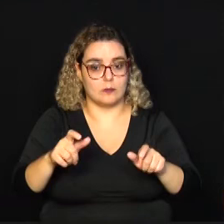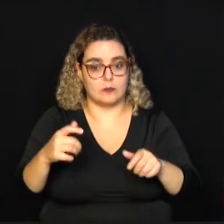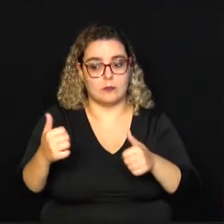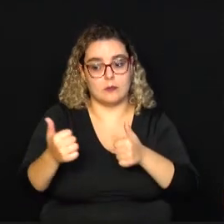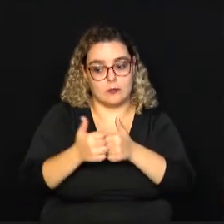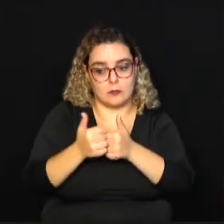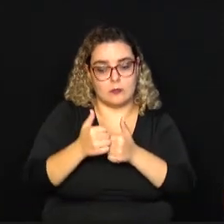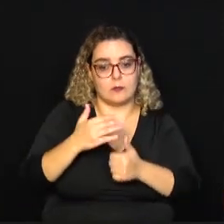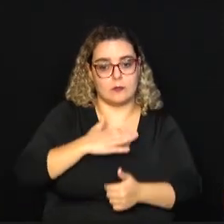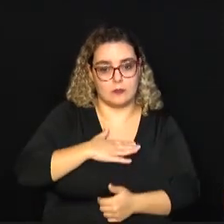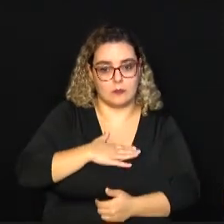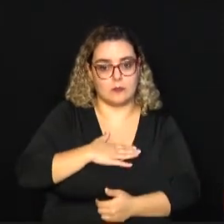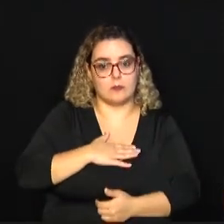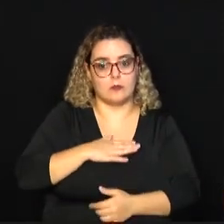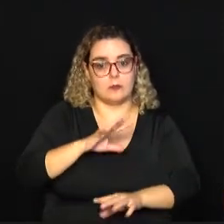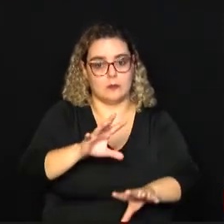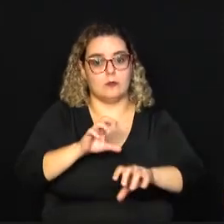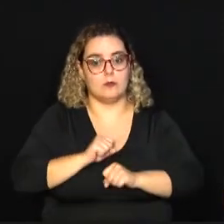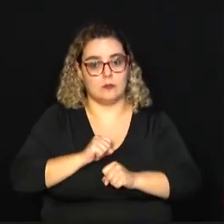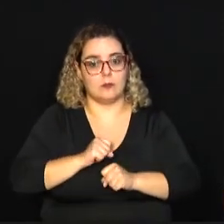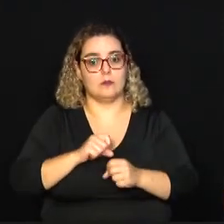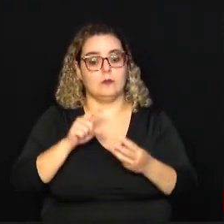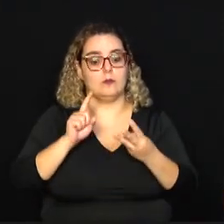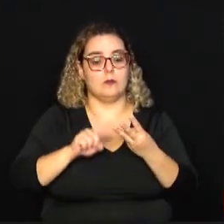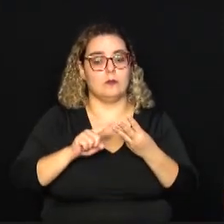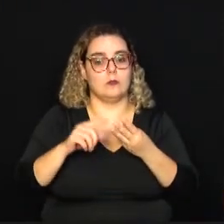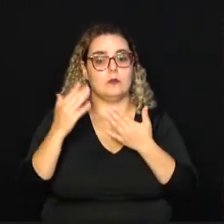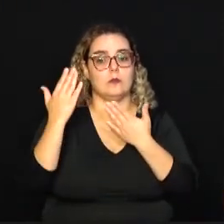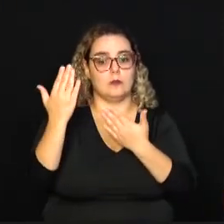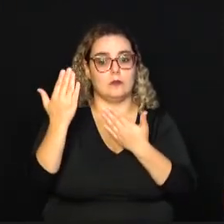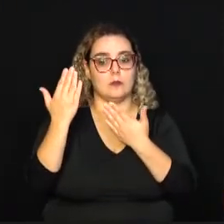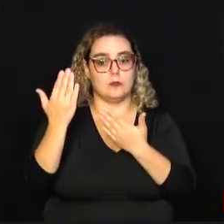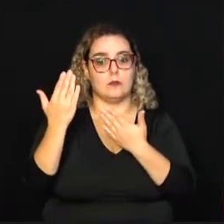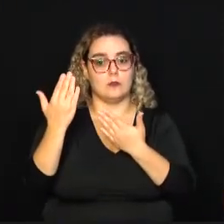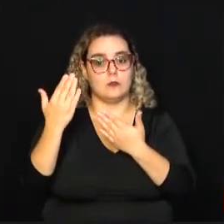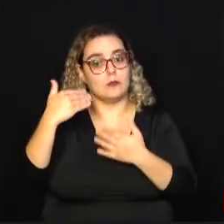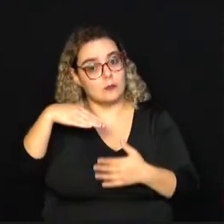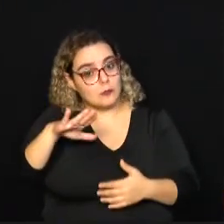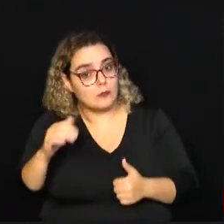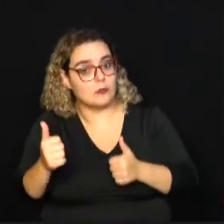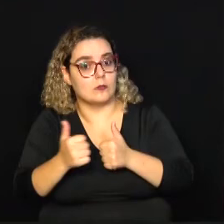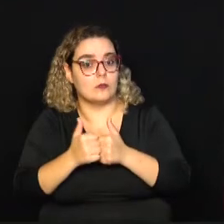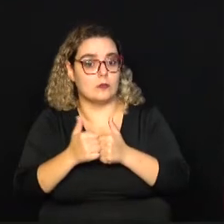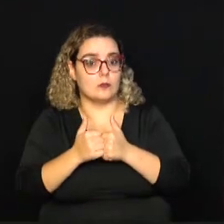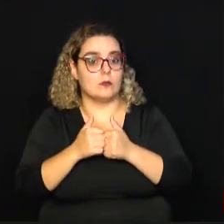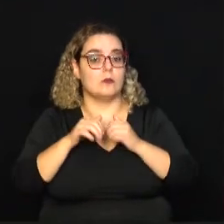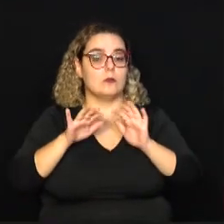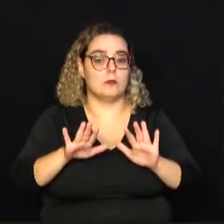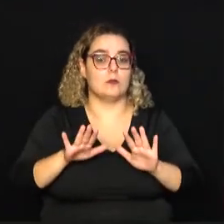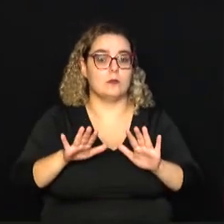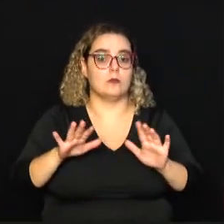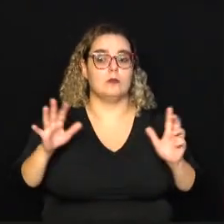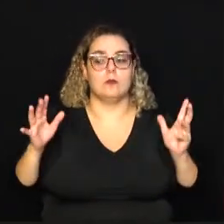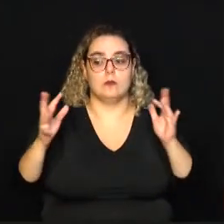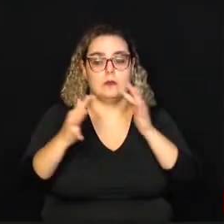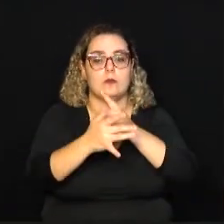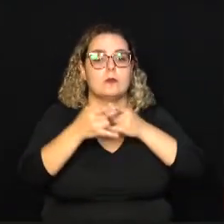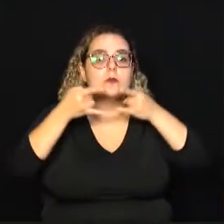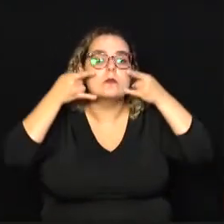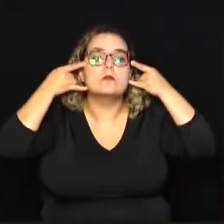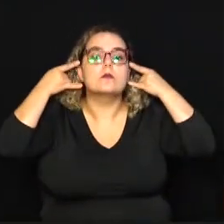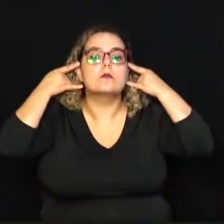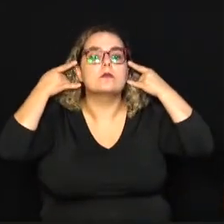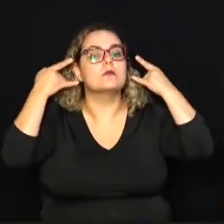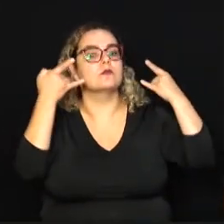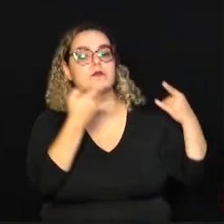Covid e uma com suspeita. Está muito mais próximo. Mesmo assim, muitas pessoas pelas ruas sem máscara, muito triste. Então,